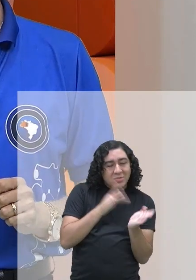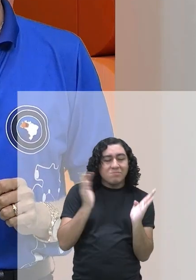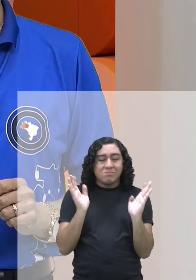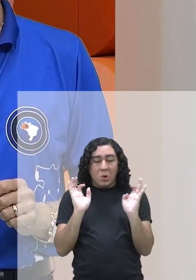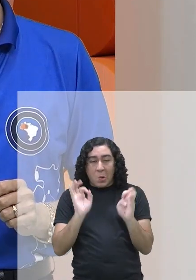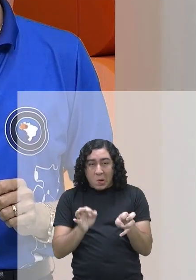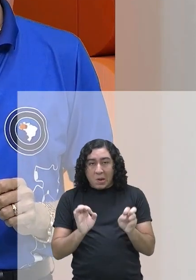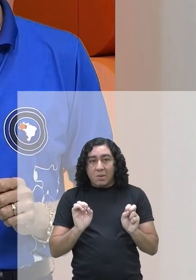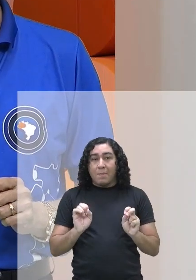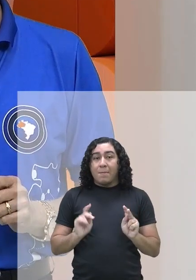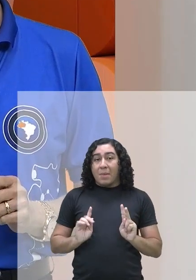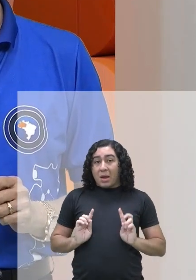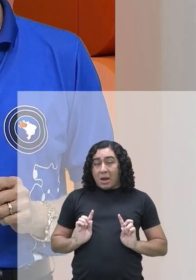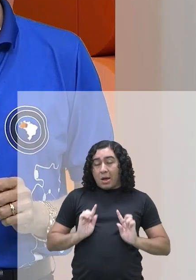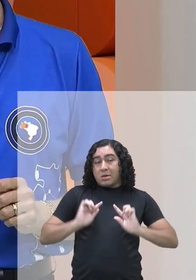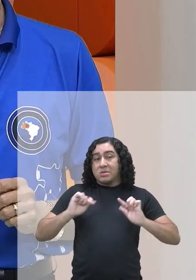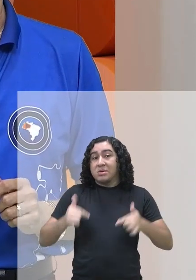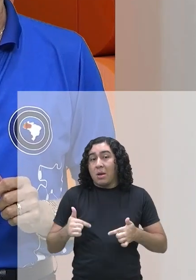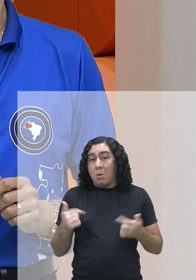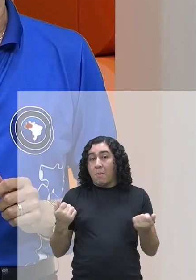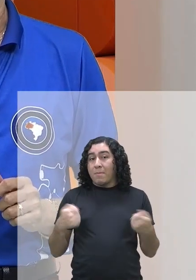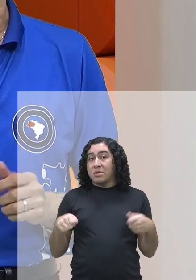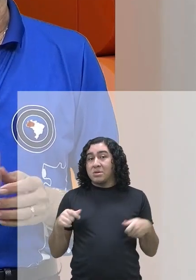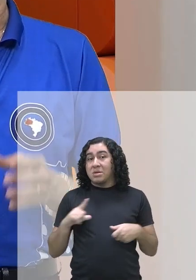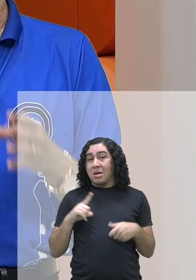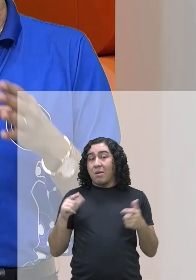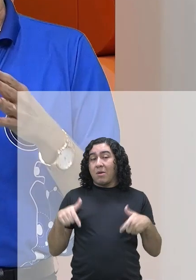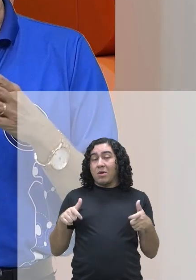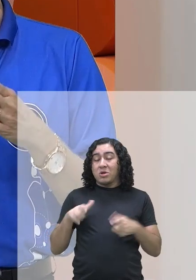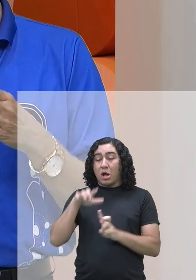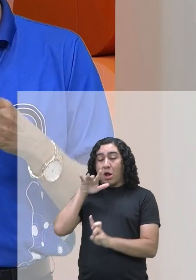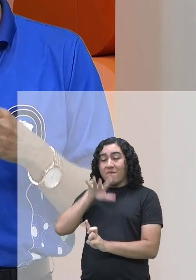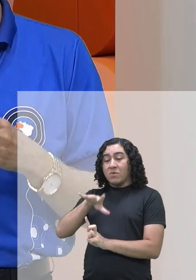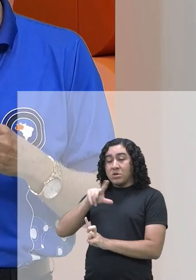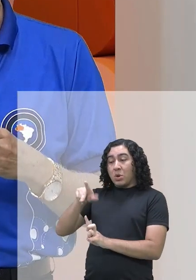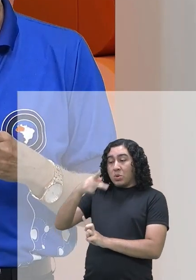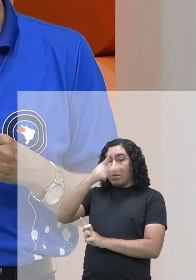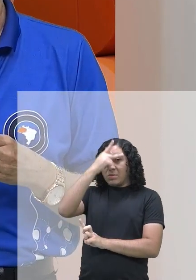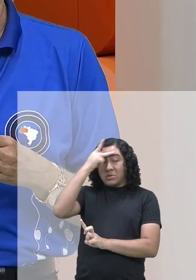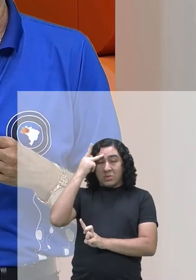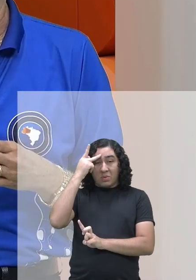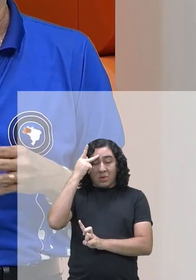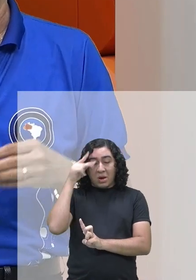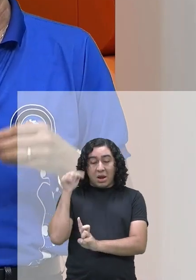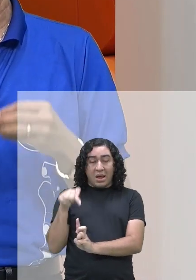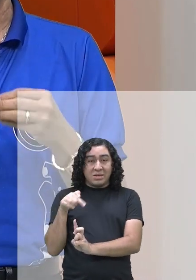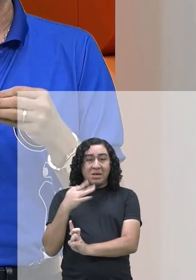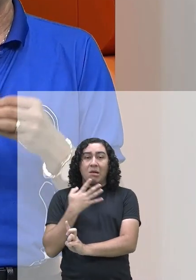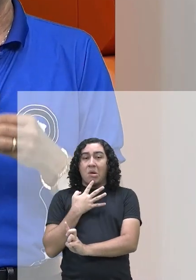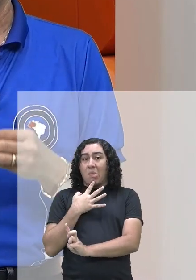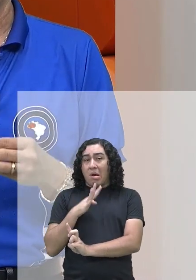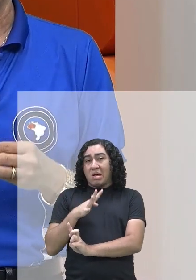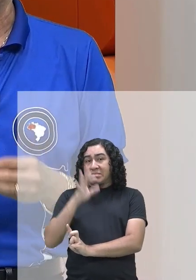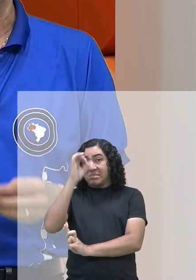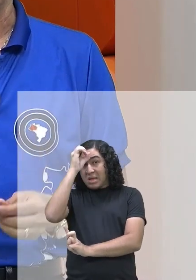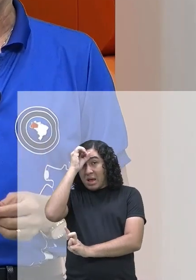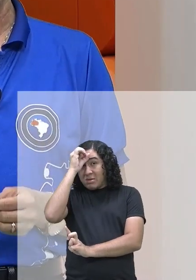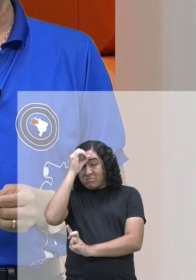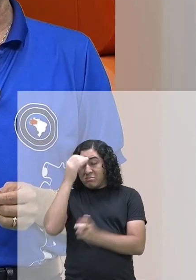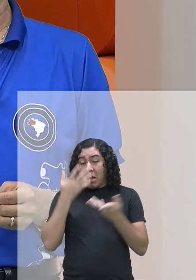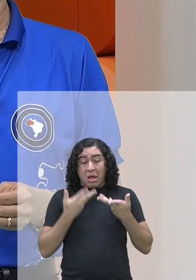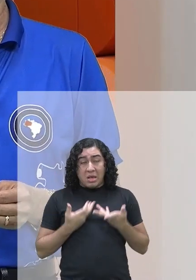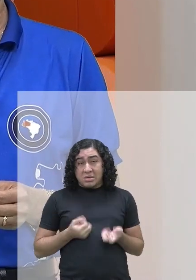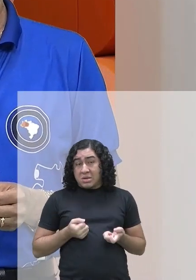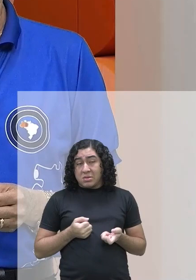esse exercício existe sobre o outro, que, pelo desconhecimento, acaba aceitando.